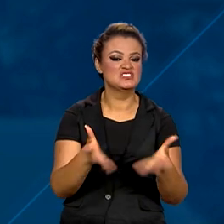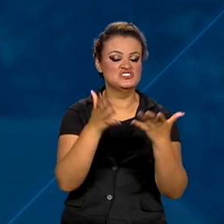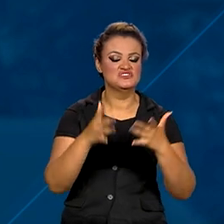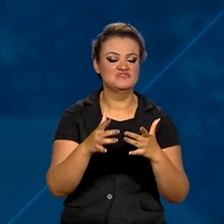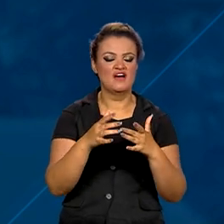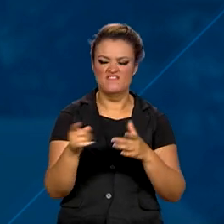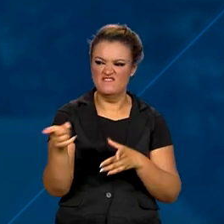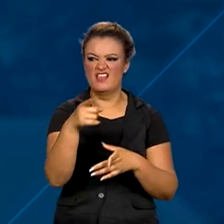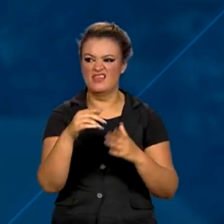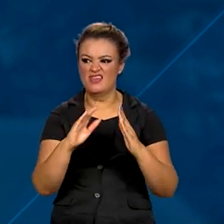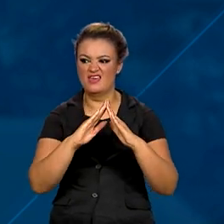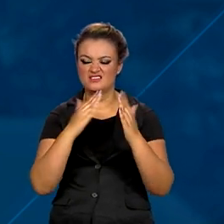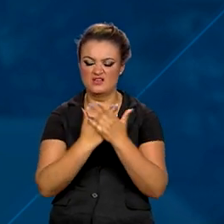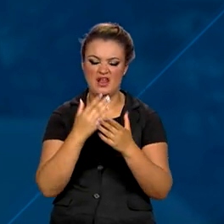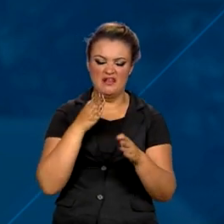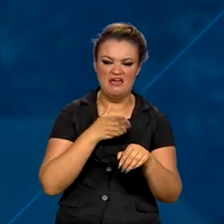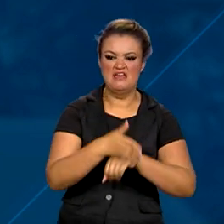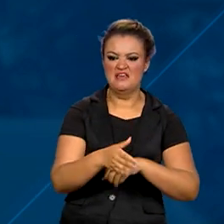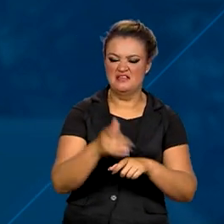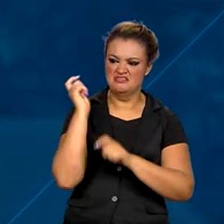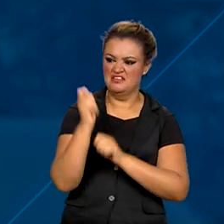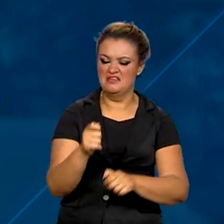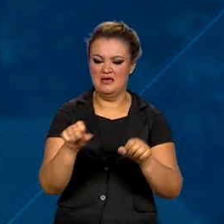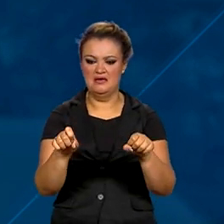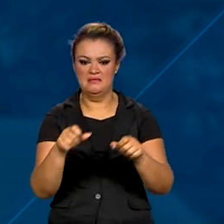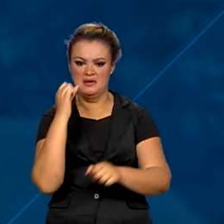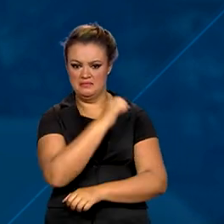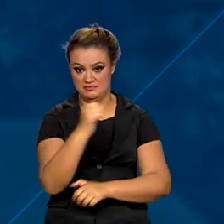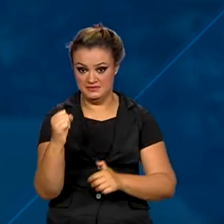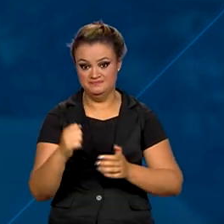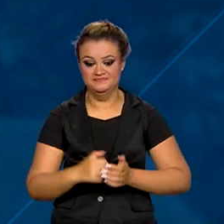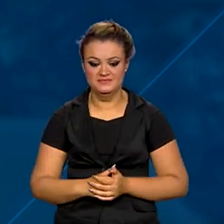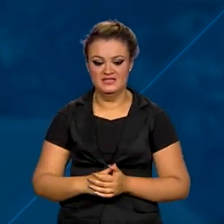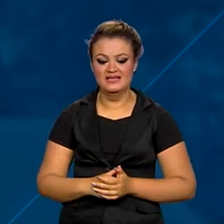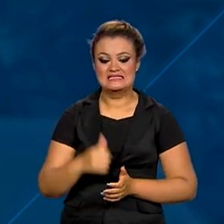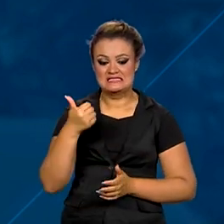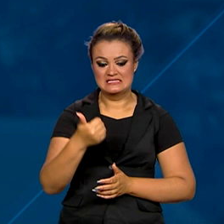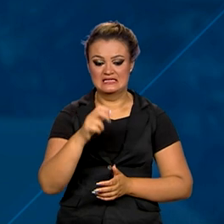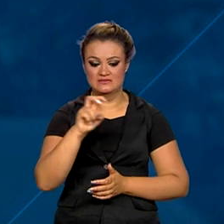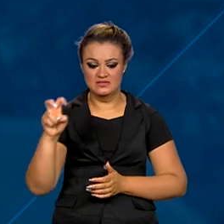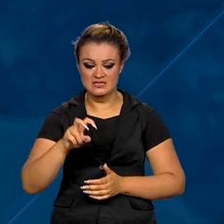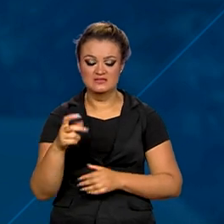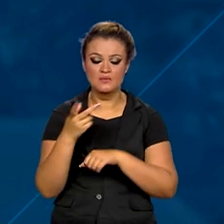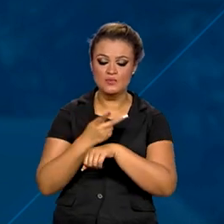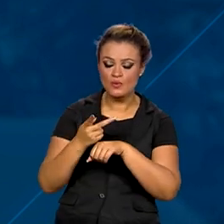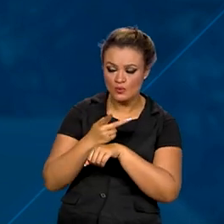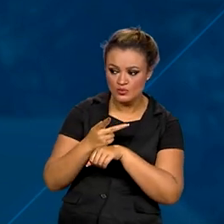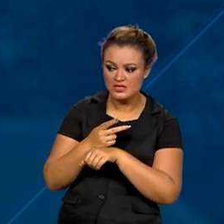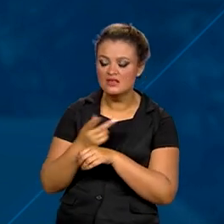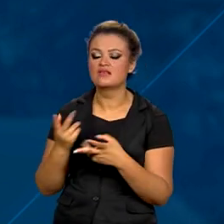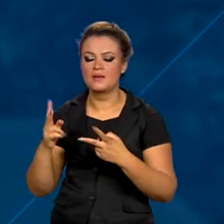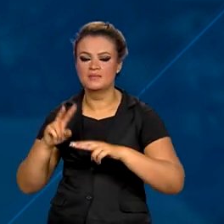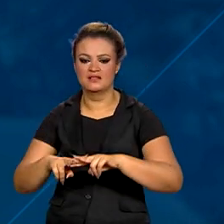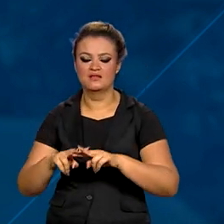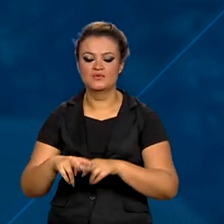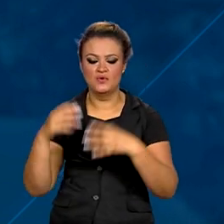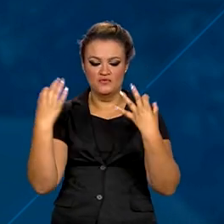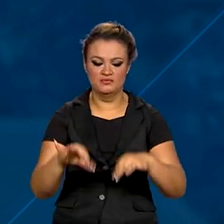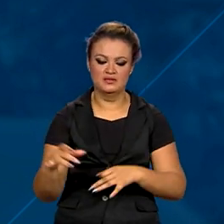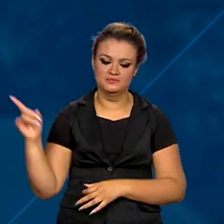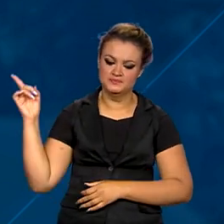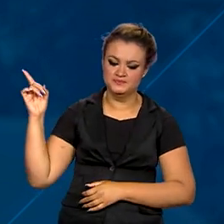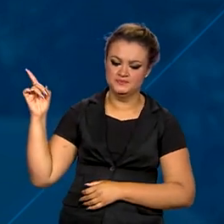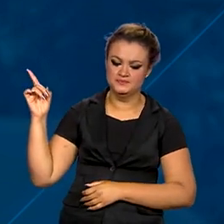incentivar ataques violentos nas escolas. Também foram realizadas 155 buscas e apreensões e